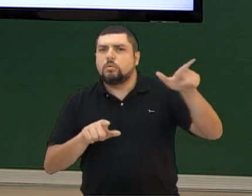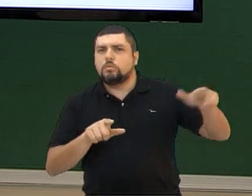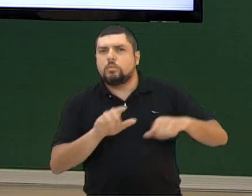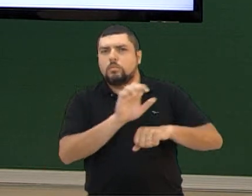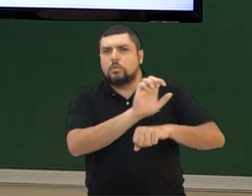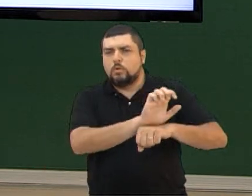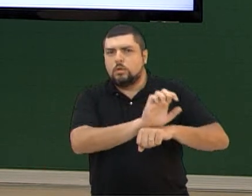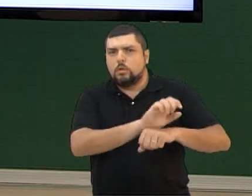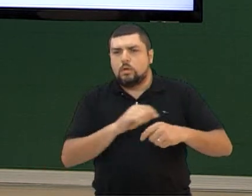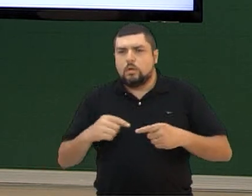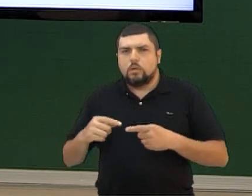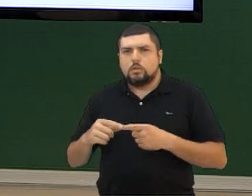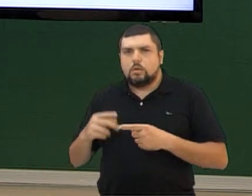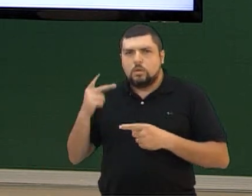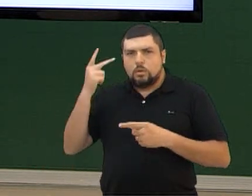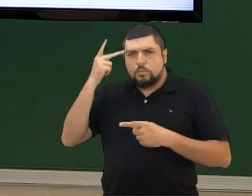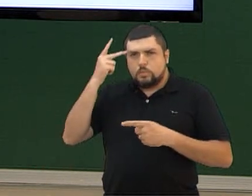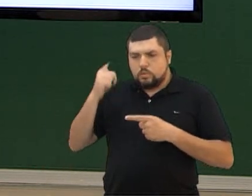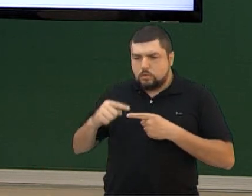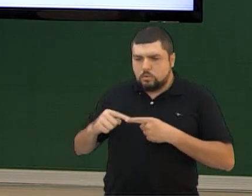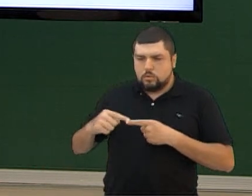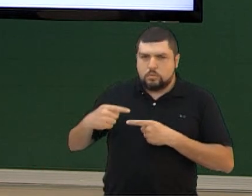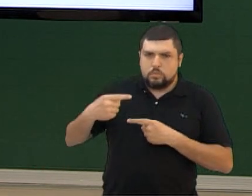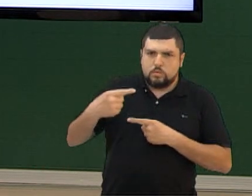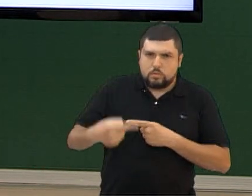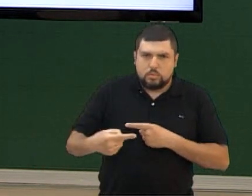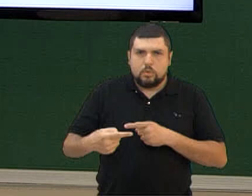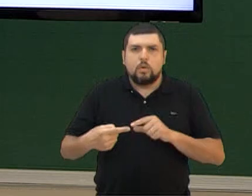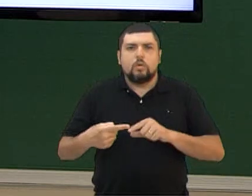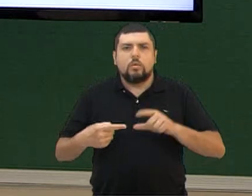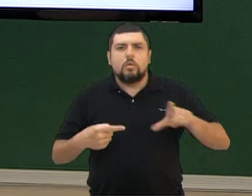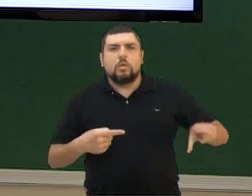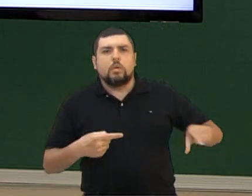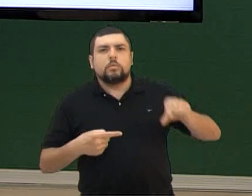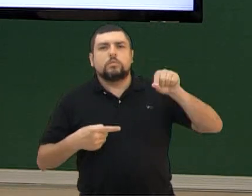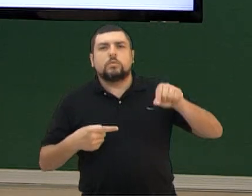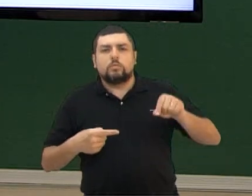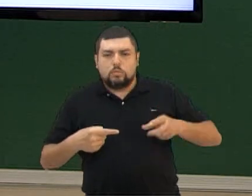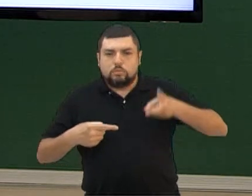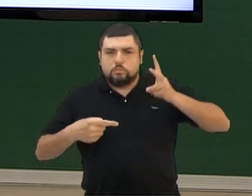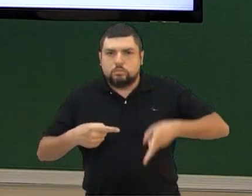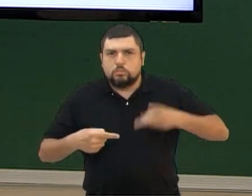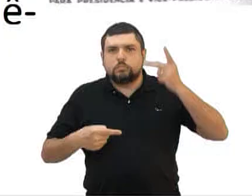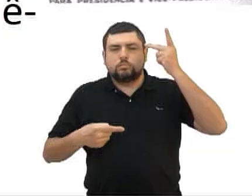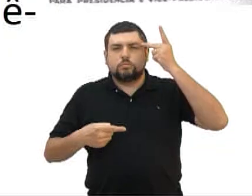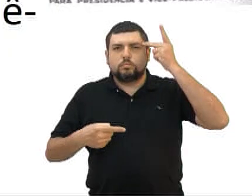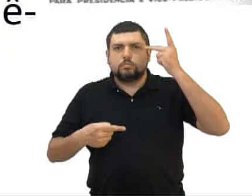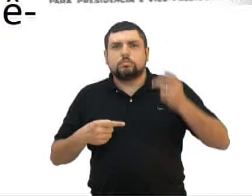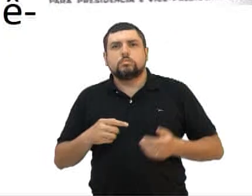sucessor indicado teria que ser, ou no caso, foi indicado um paulista.